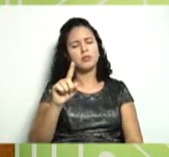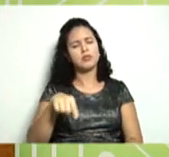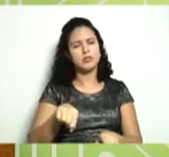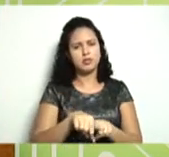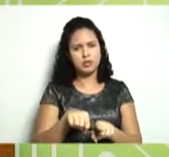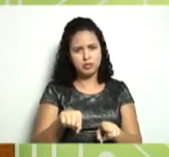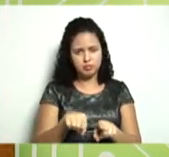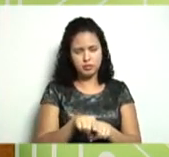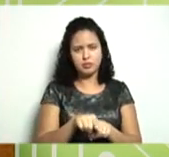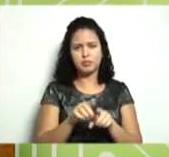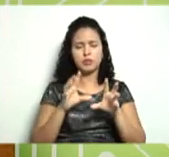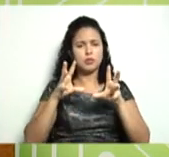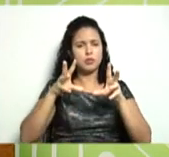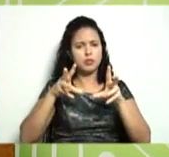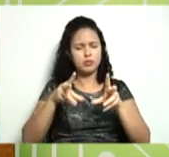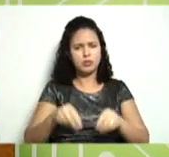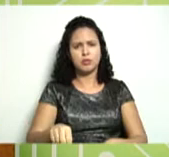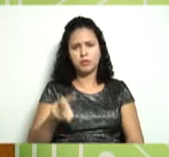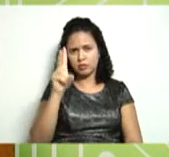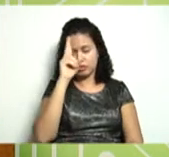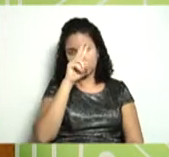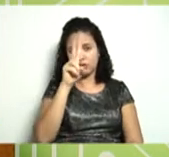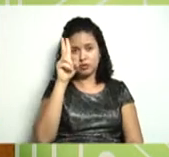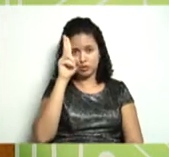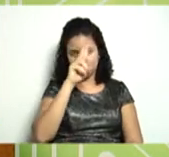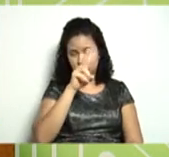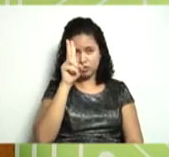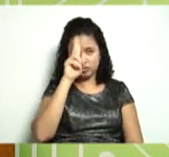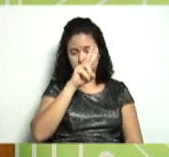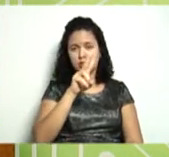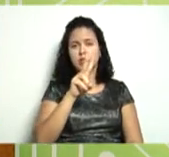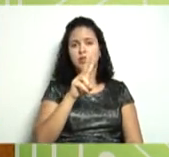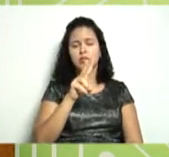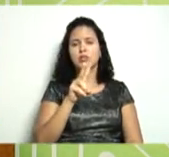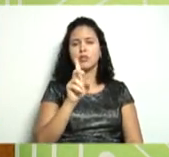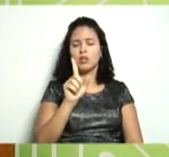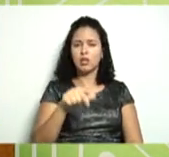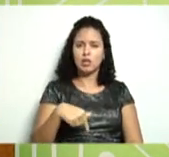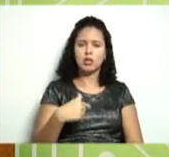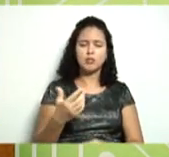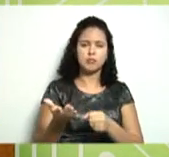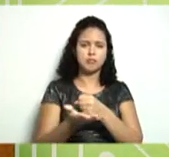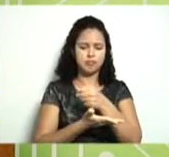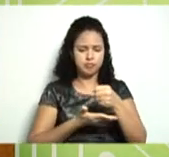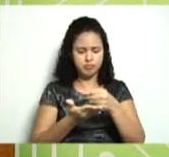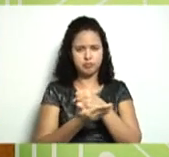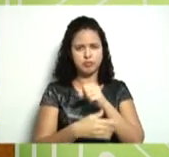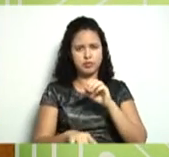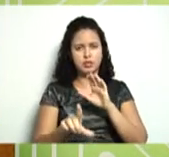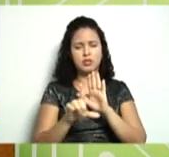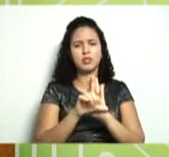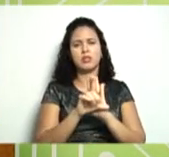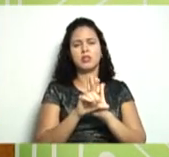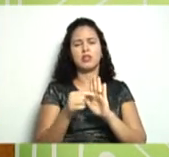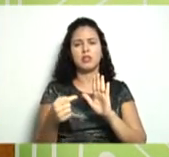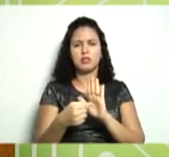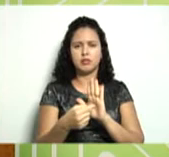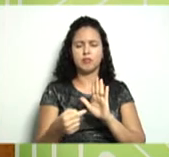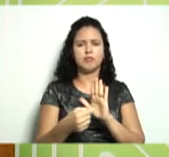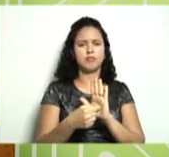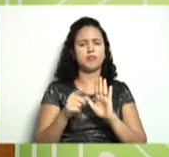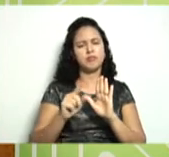71. E todas essas histórias que nós vimos até agora, elas são com base nessa lei, porque esta é uma